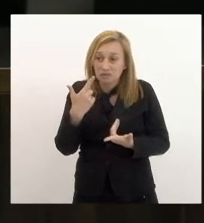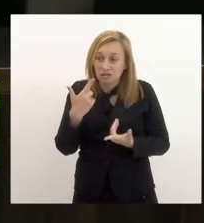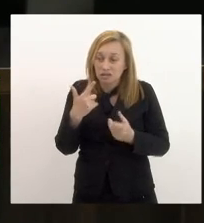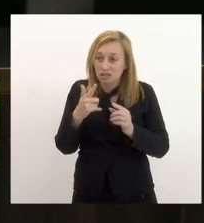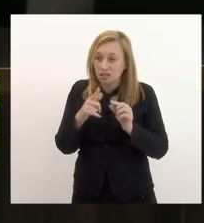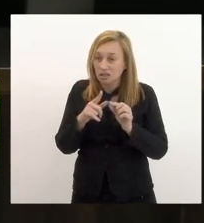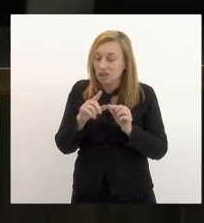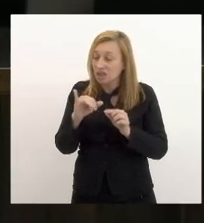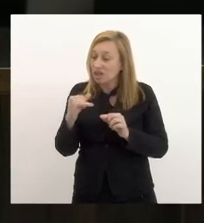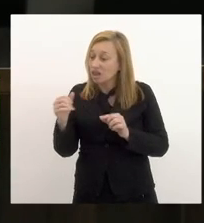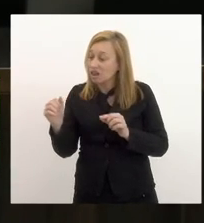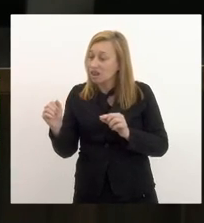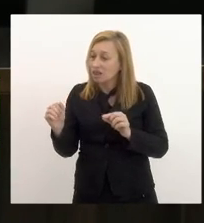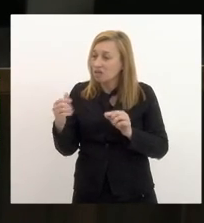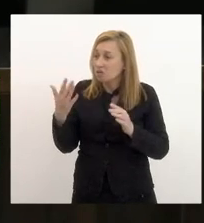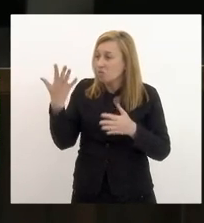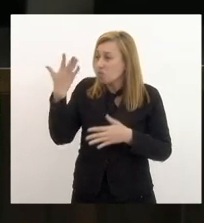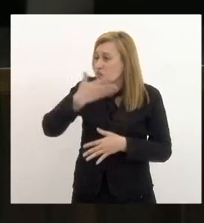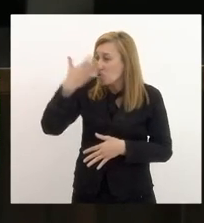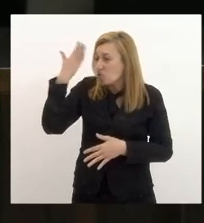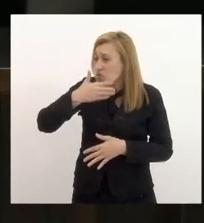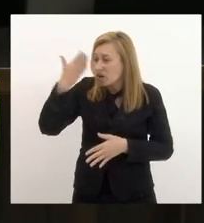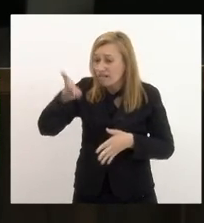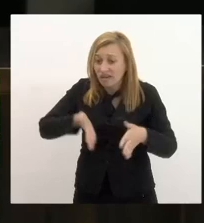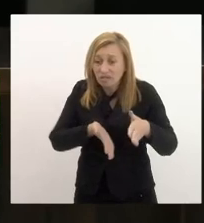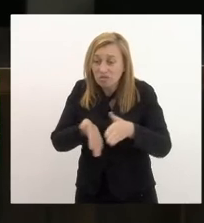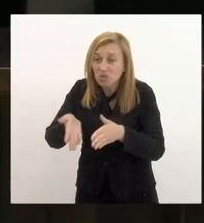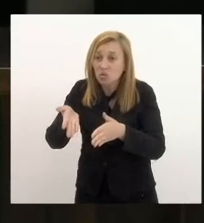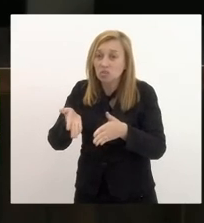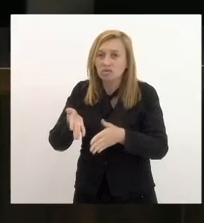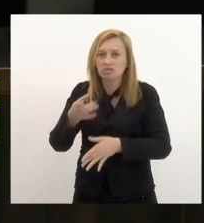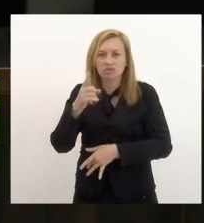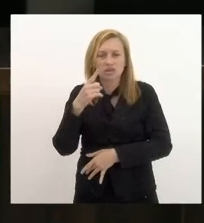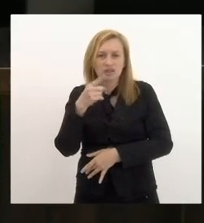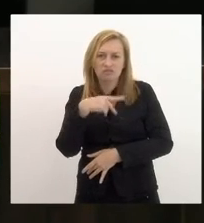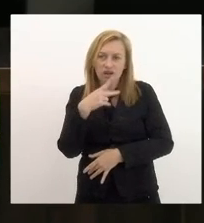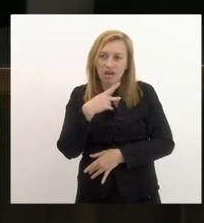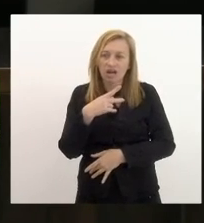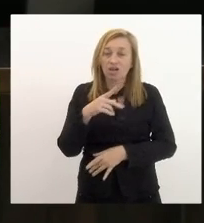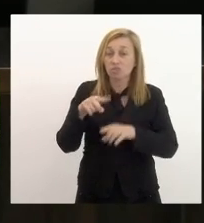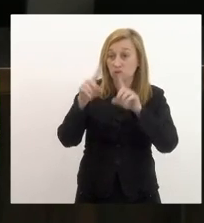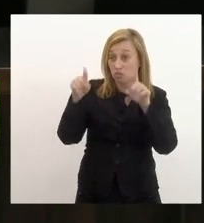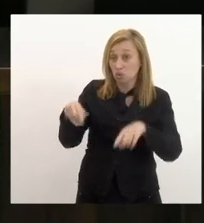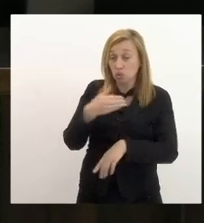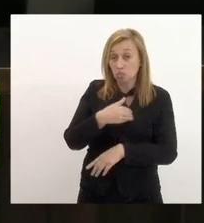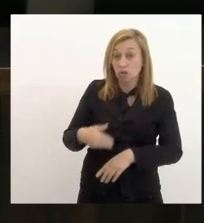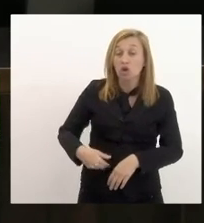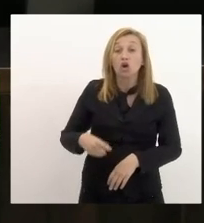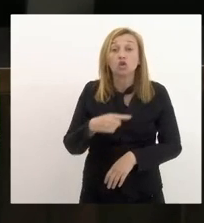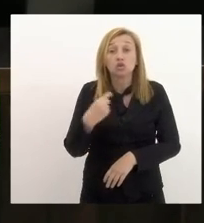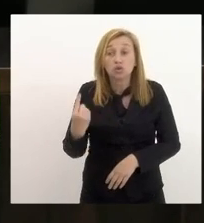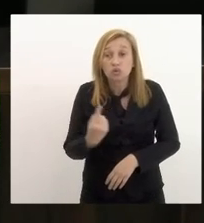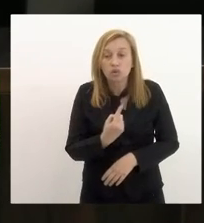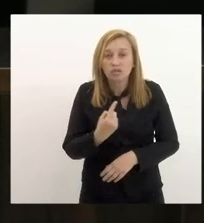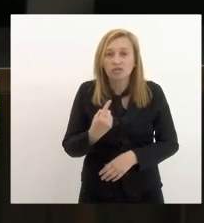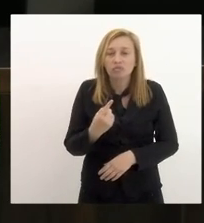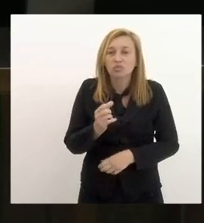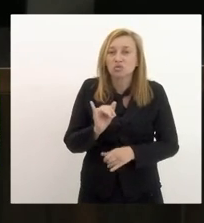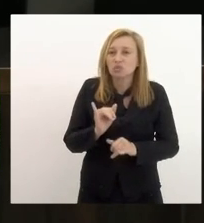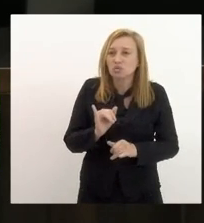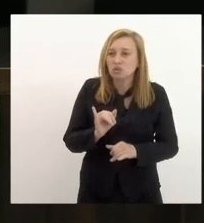do Horizonte e não tá vendo a só ele se você diz assim para o servidor nós vamos nos